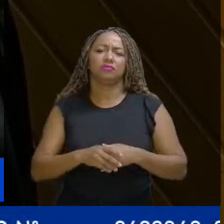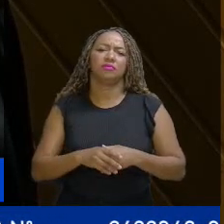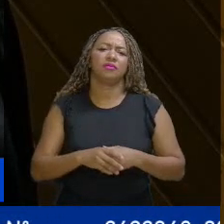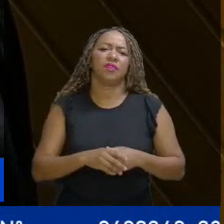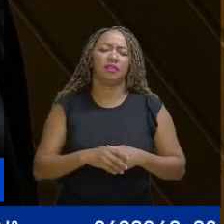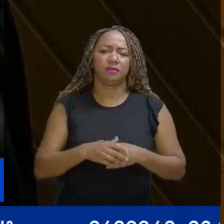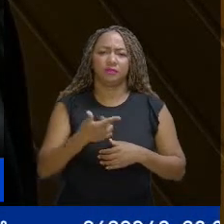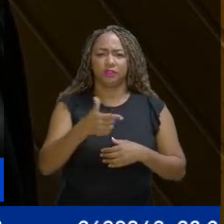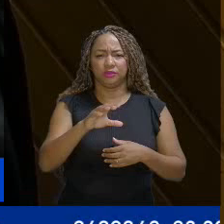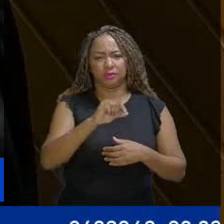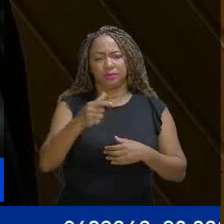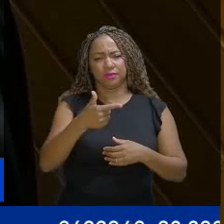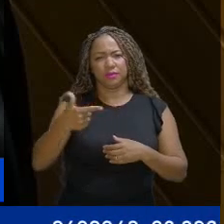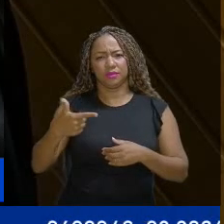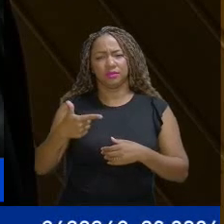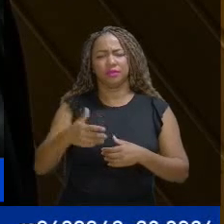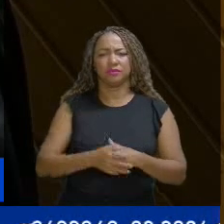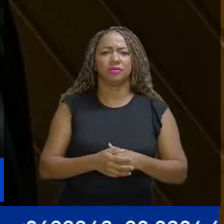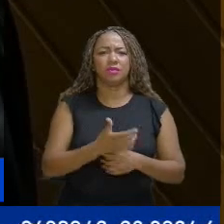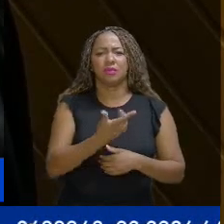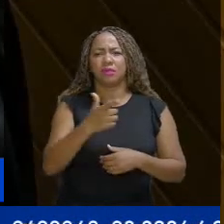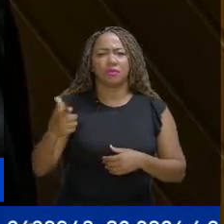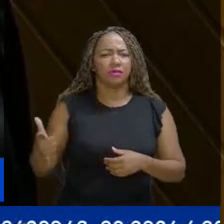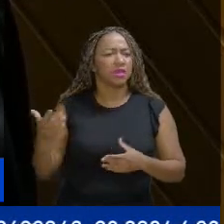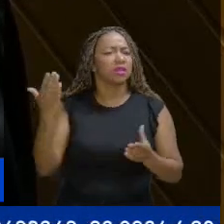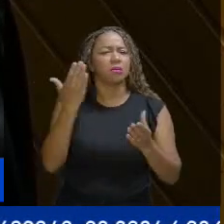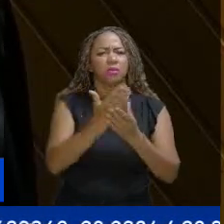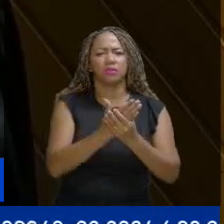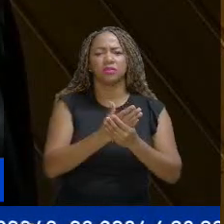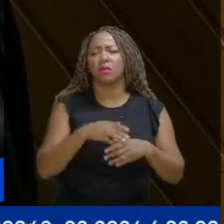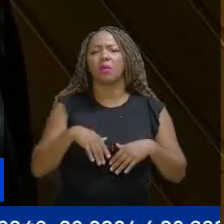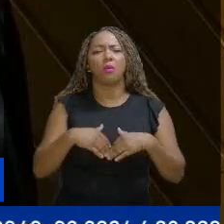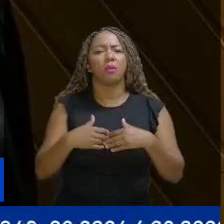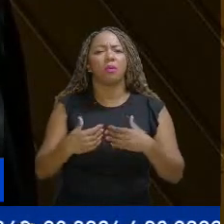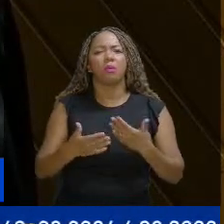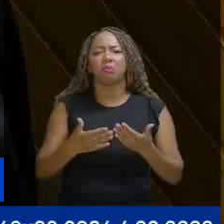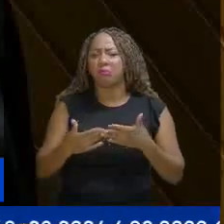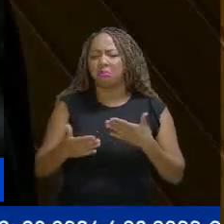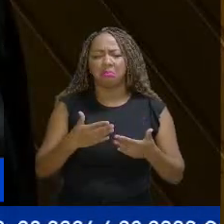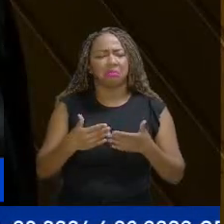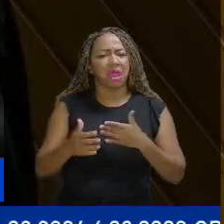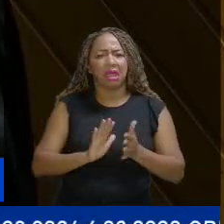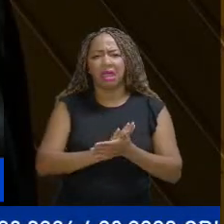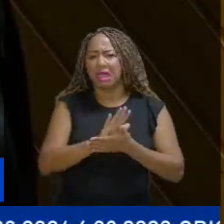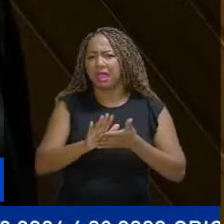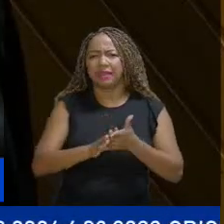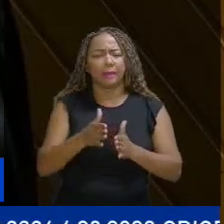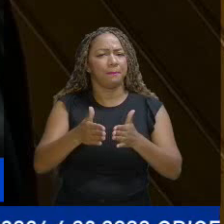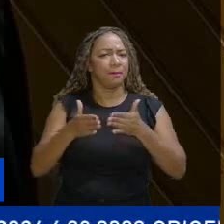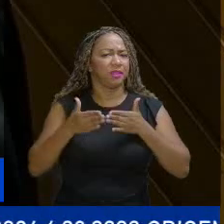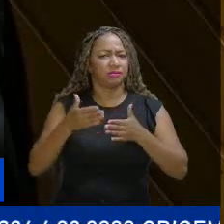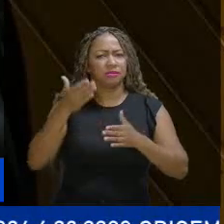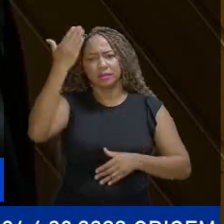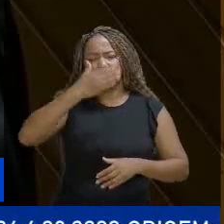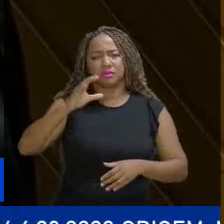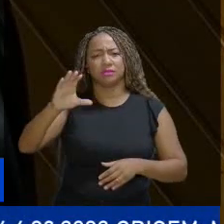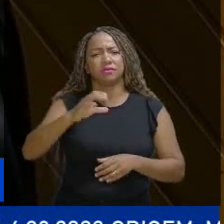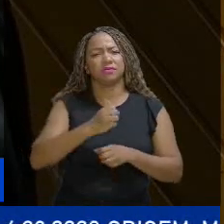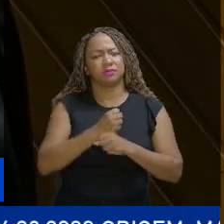060-1576, dígito 20 de 2022. Não há nos autos qualquer pedido de regularização da omissão na prestação de